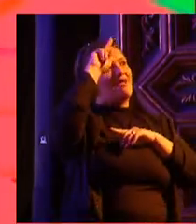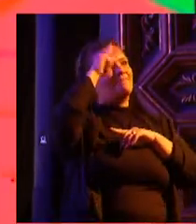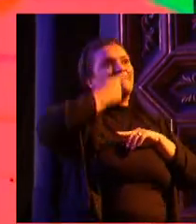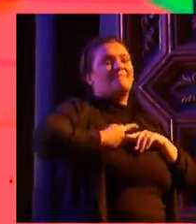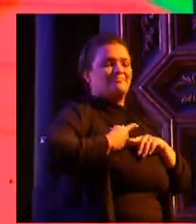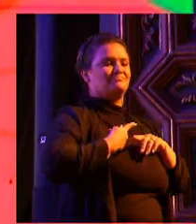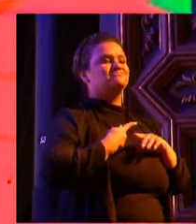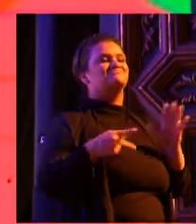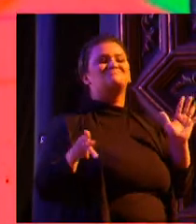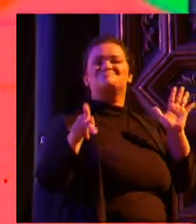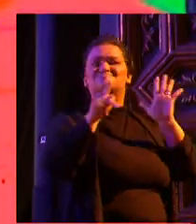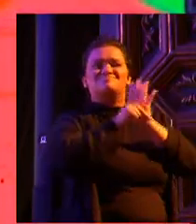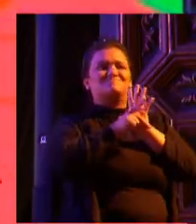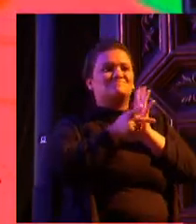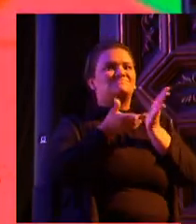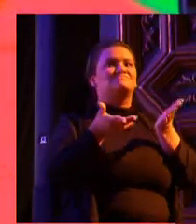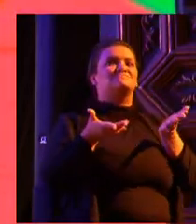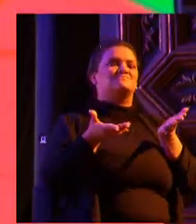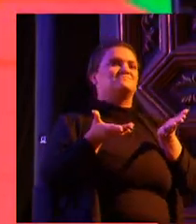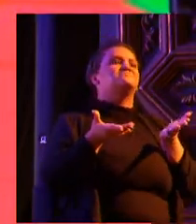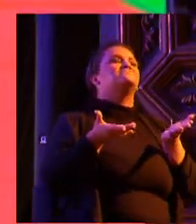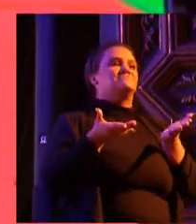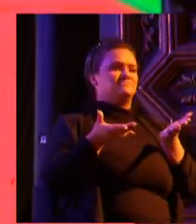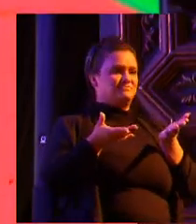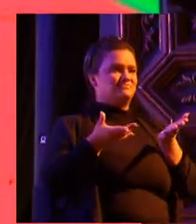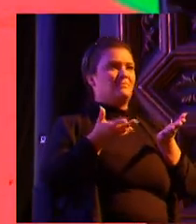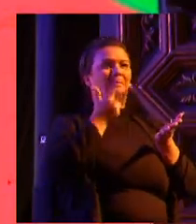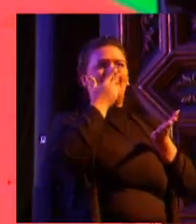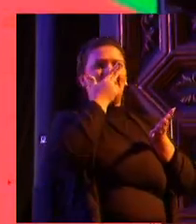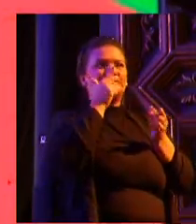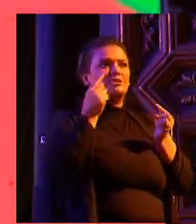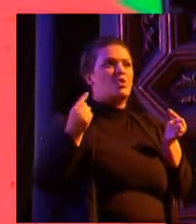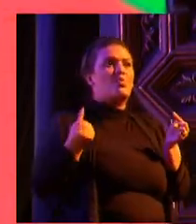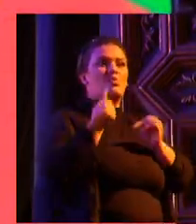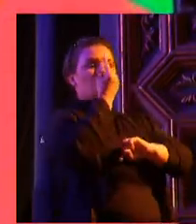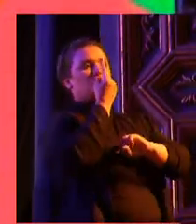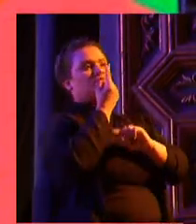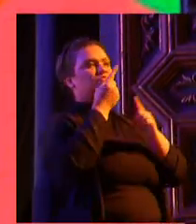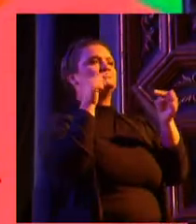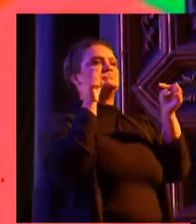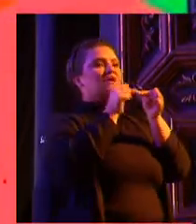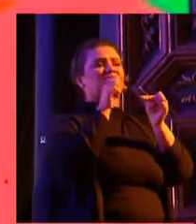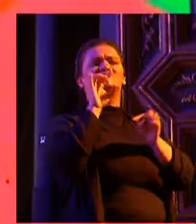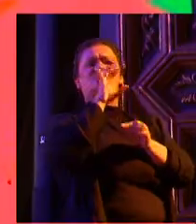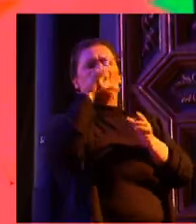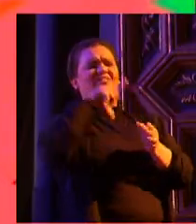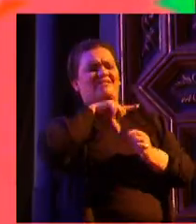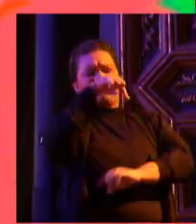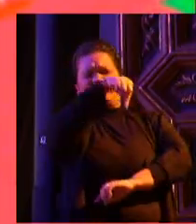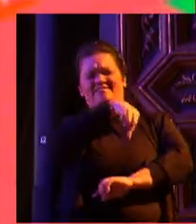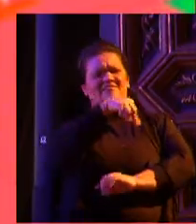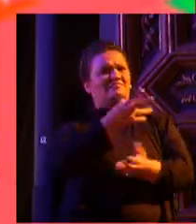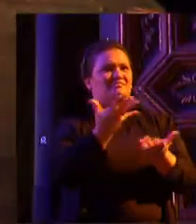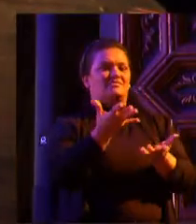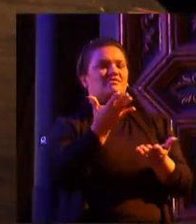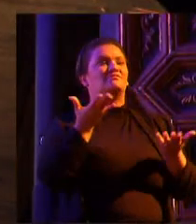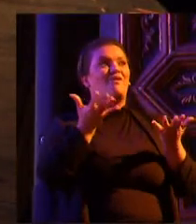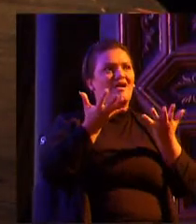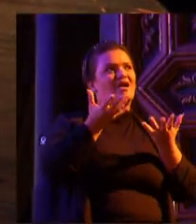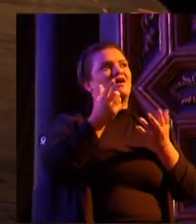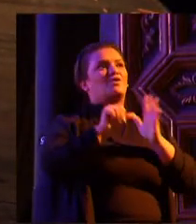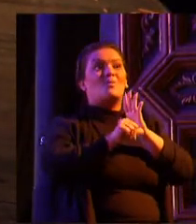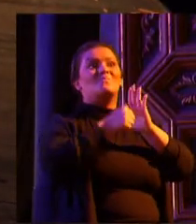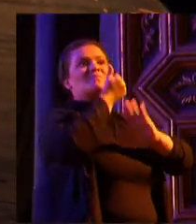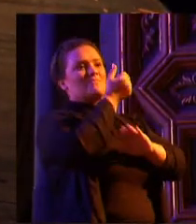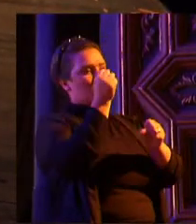é absolutamente própria, inimitável, é um negócio que só tem aqui e, bom, espero que esse seja o primeiro